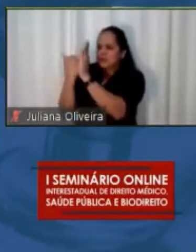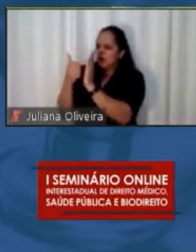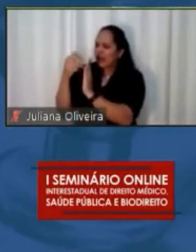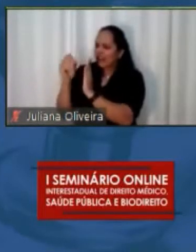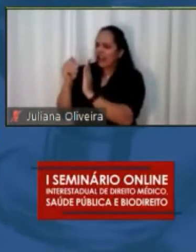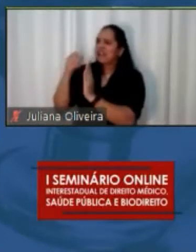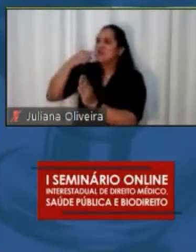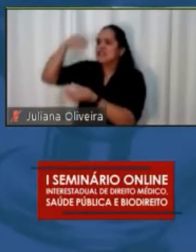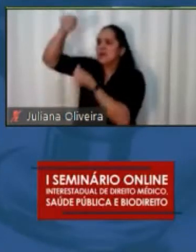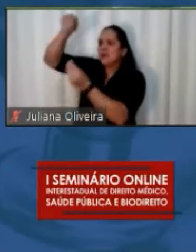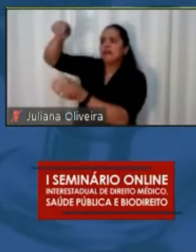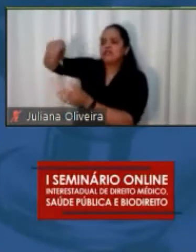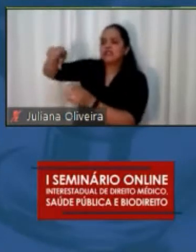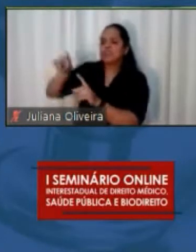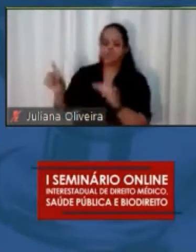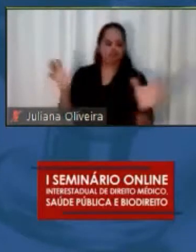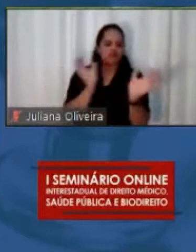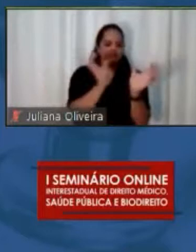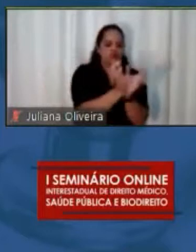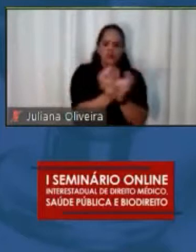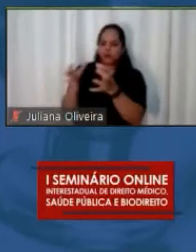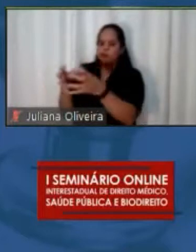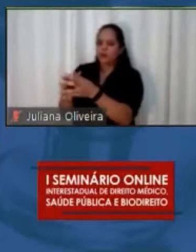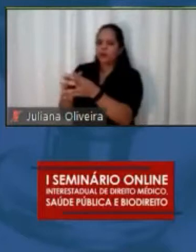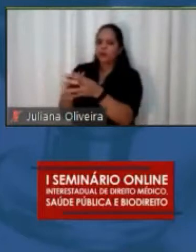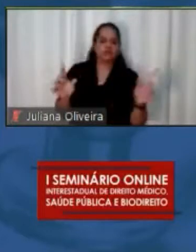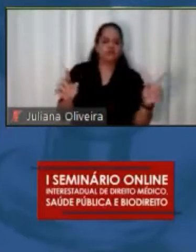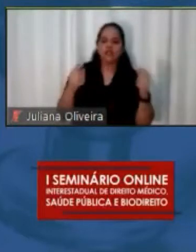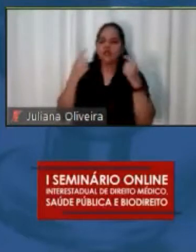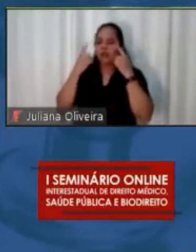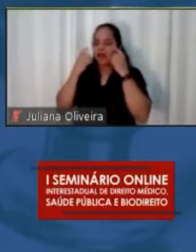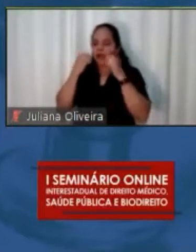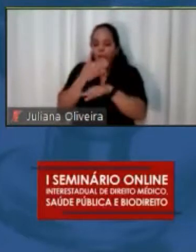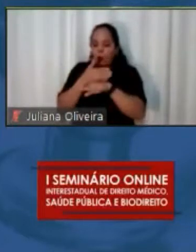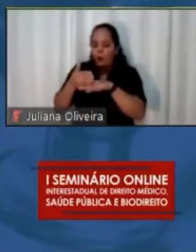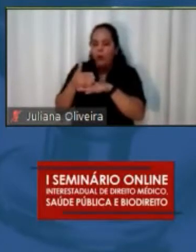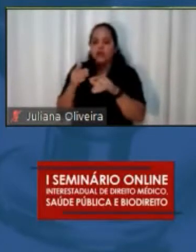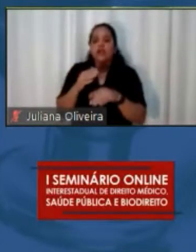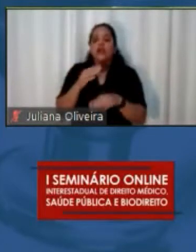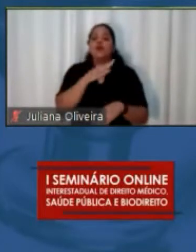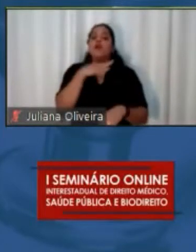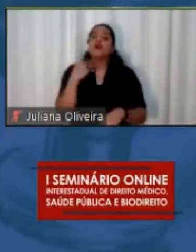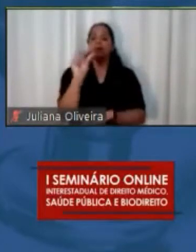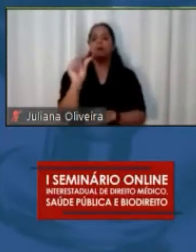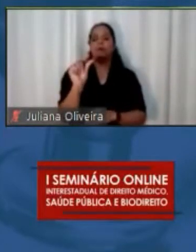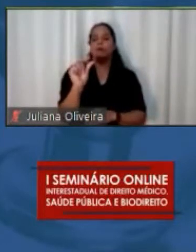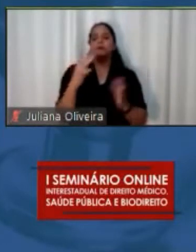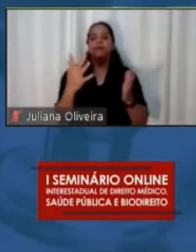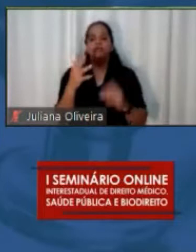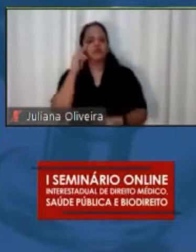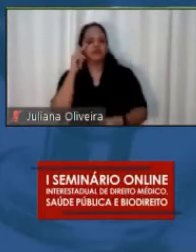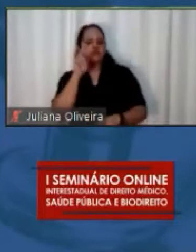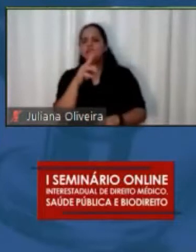dizer que os pacientes que ficaram menos anêmicos morreram menos, mas isso não foi visto. No geral, não houve